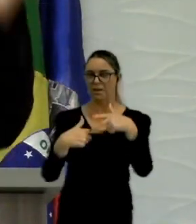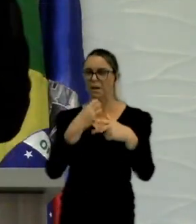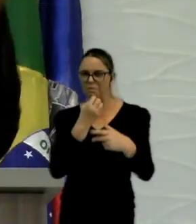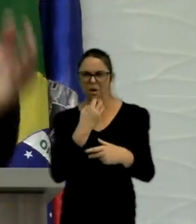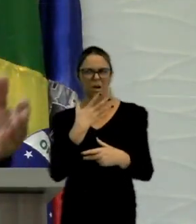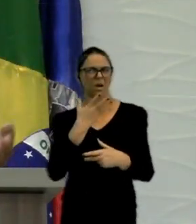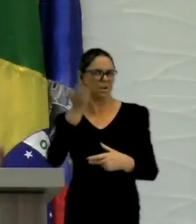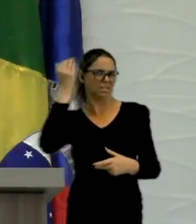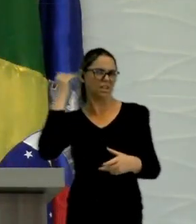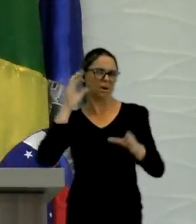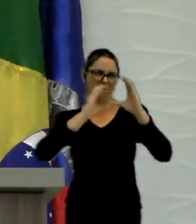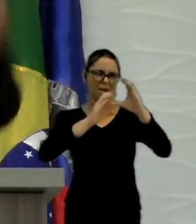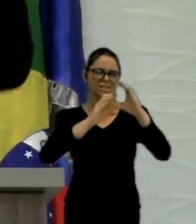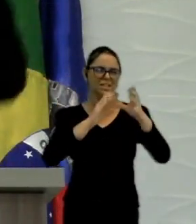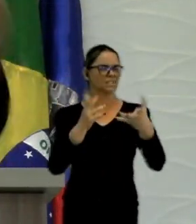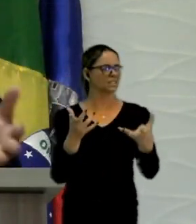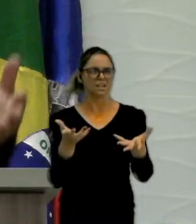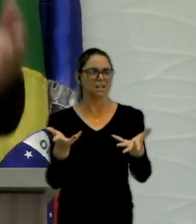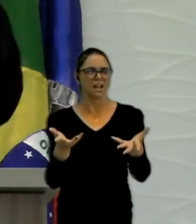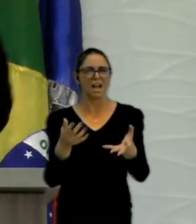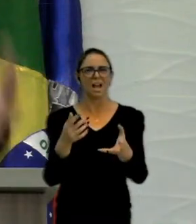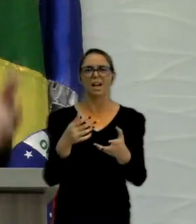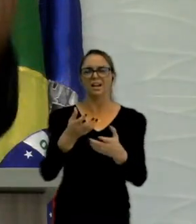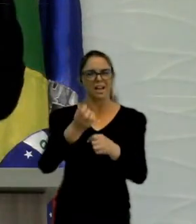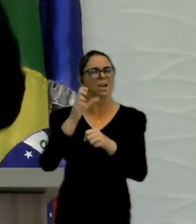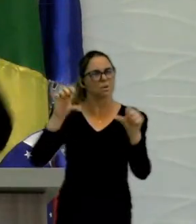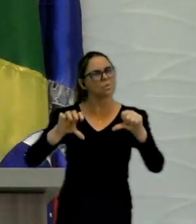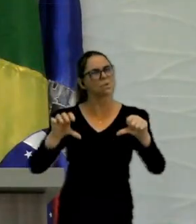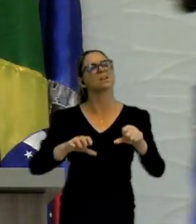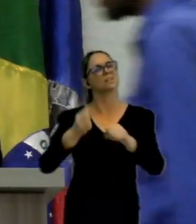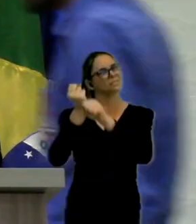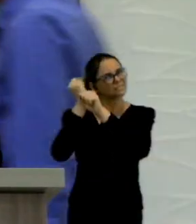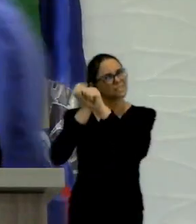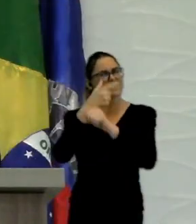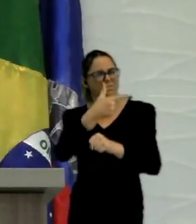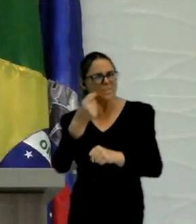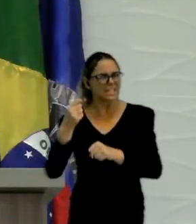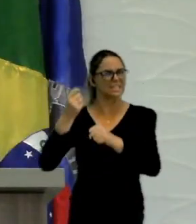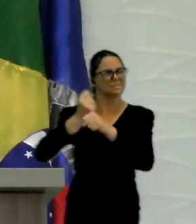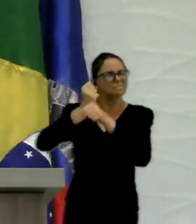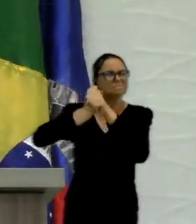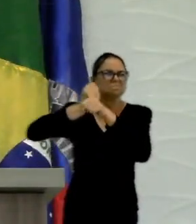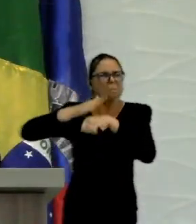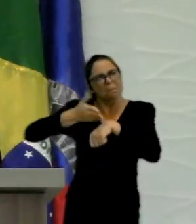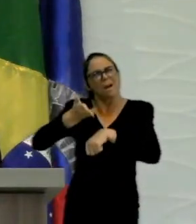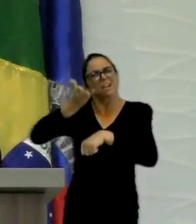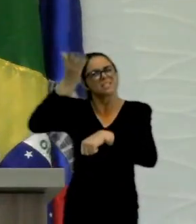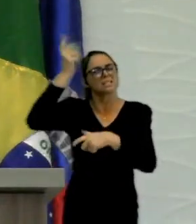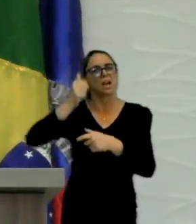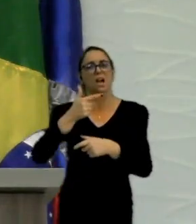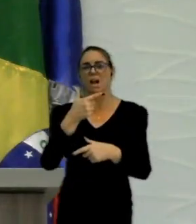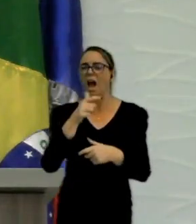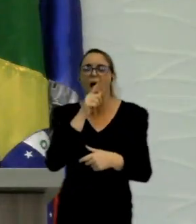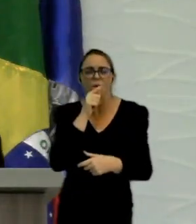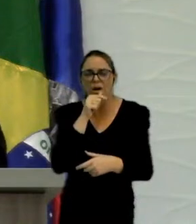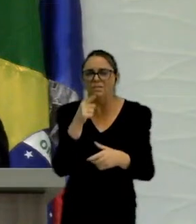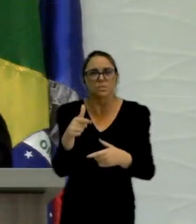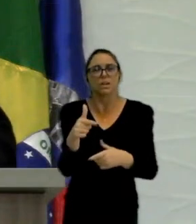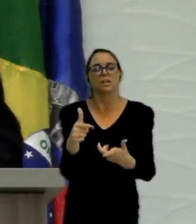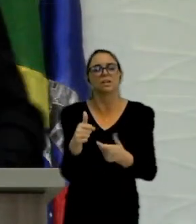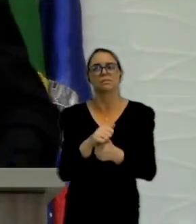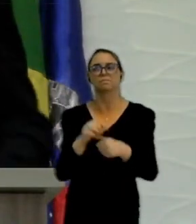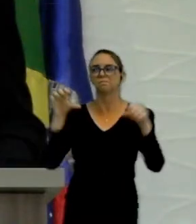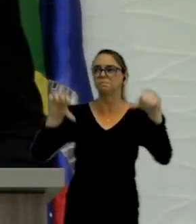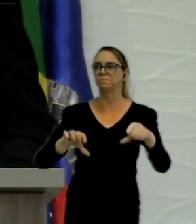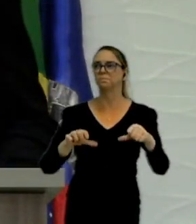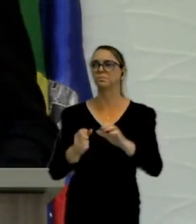Bento faz mais de 20 anos que o abastecimento da água de São Bento é caótico, que não presta. Todo mundo sabe disso. Vem dizer aqui